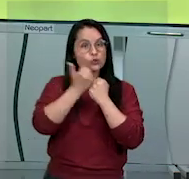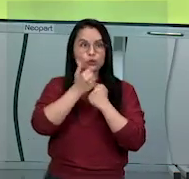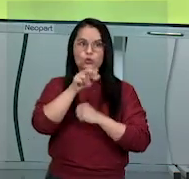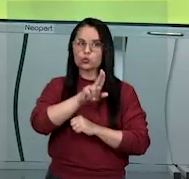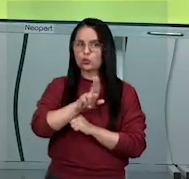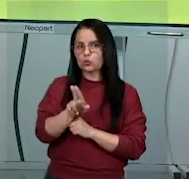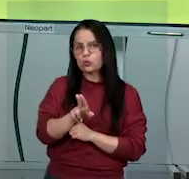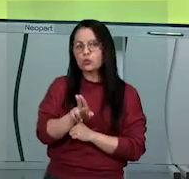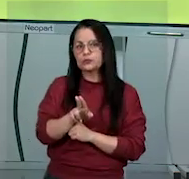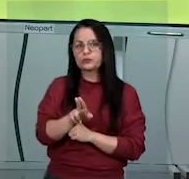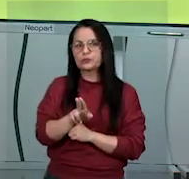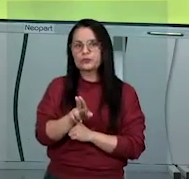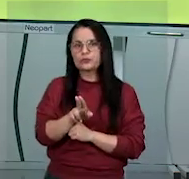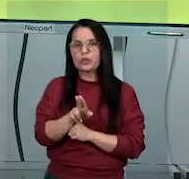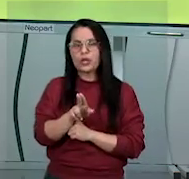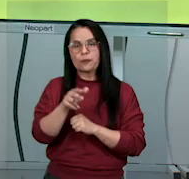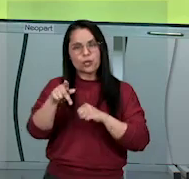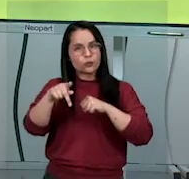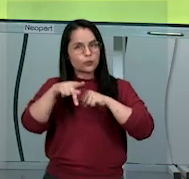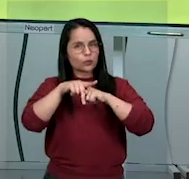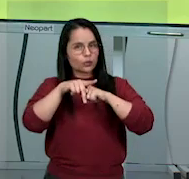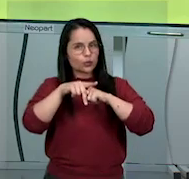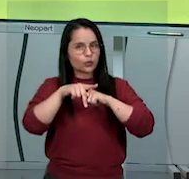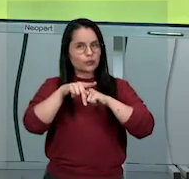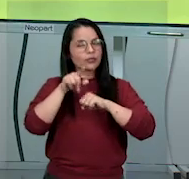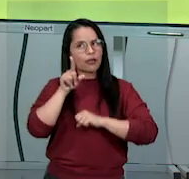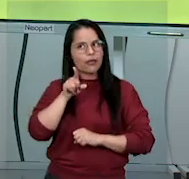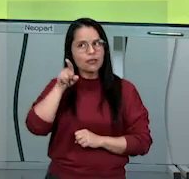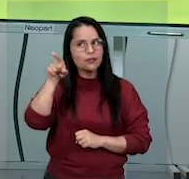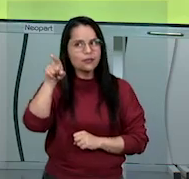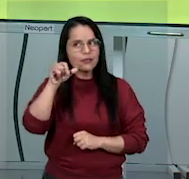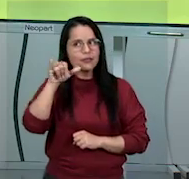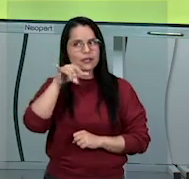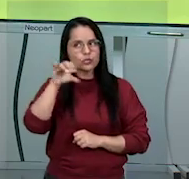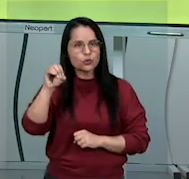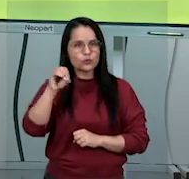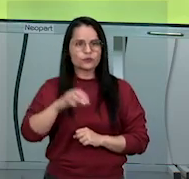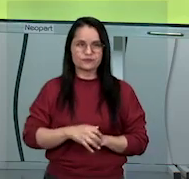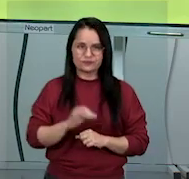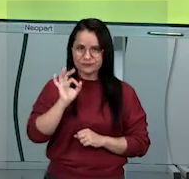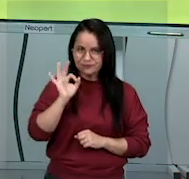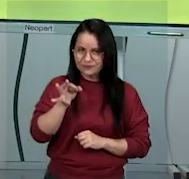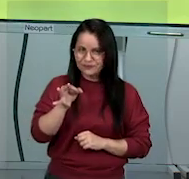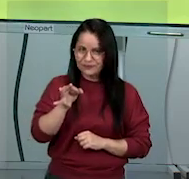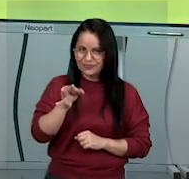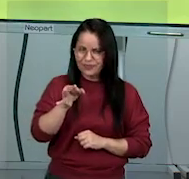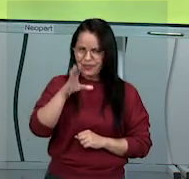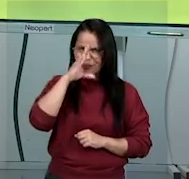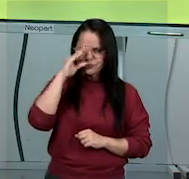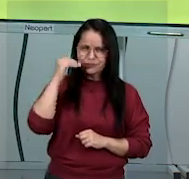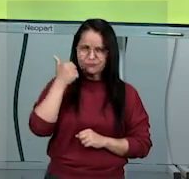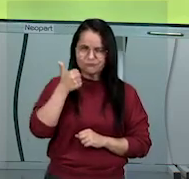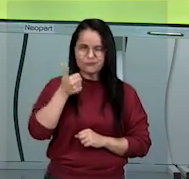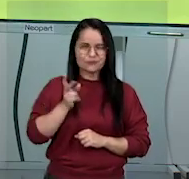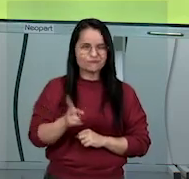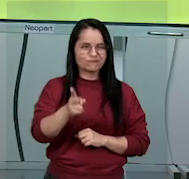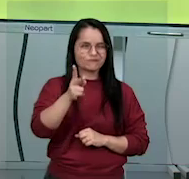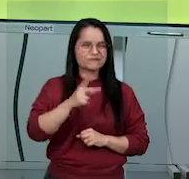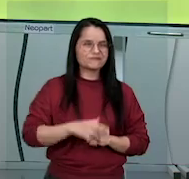nome por um pronome, que é o isso. Certo? Ficou tranquilo para a gente